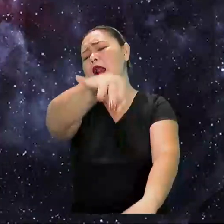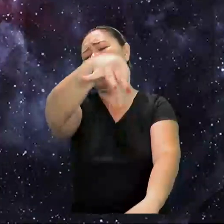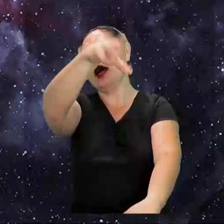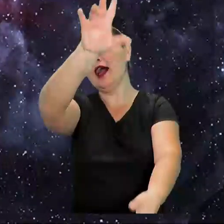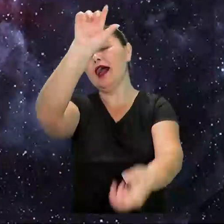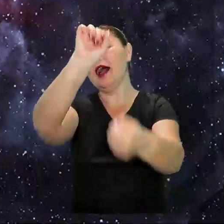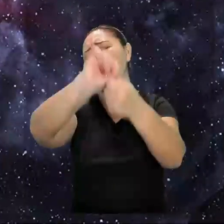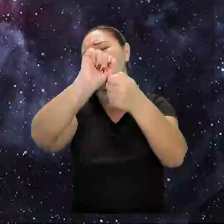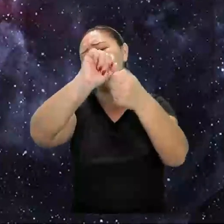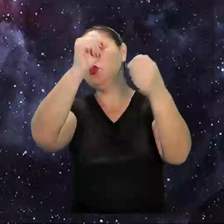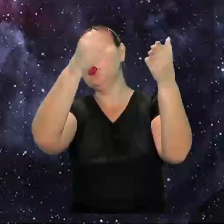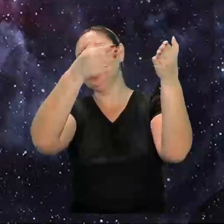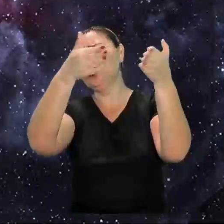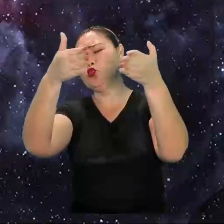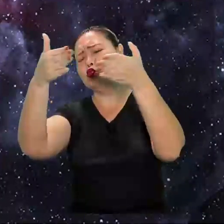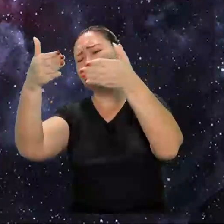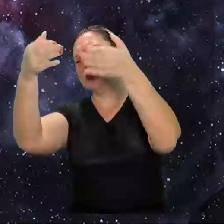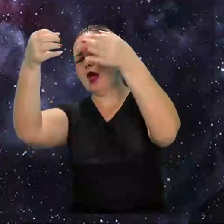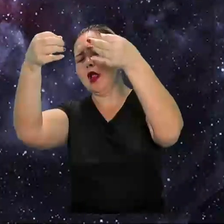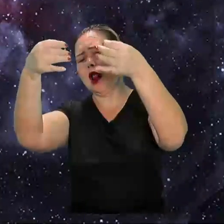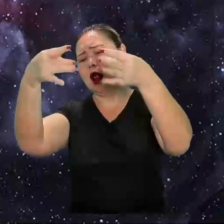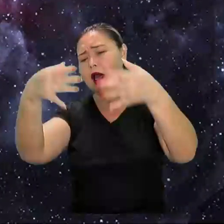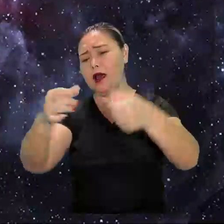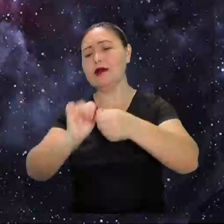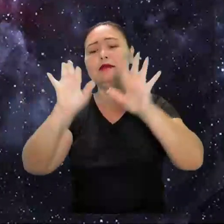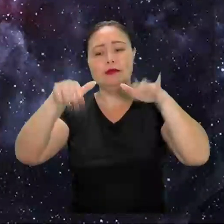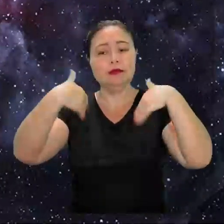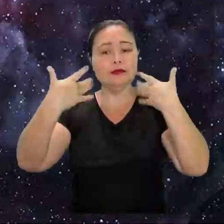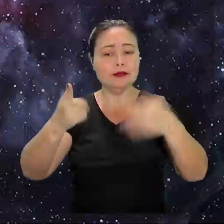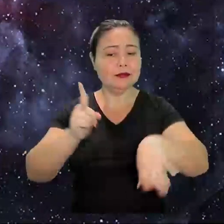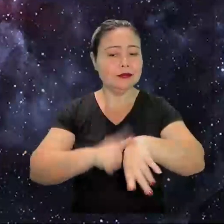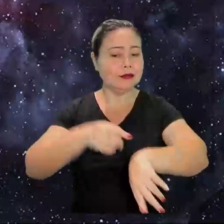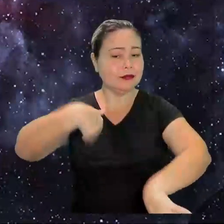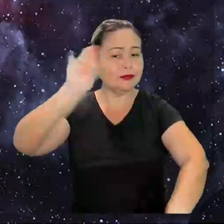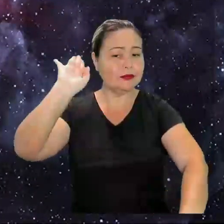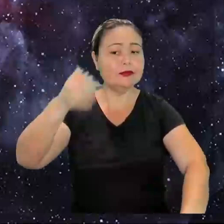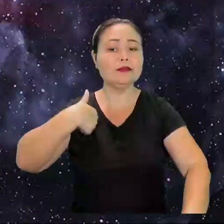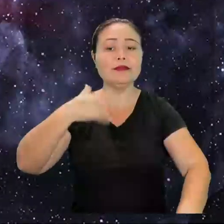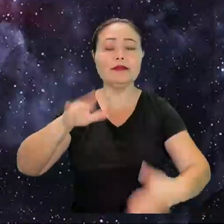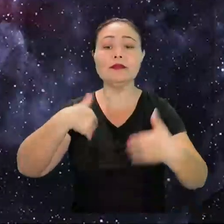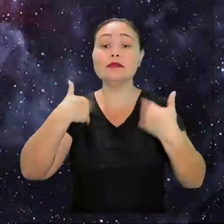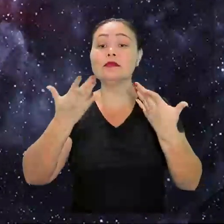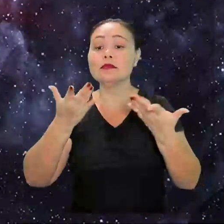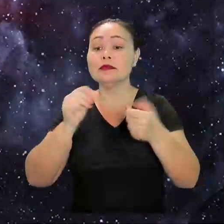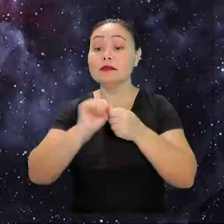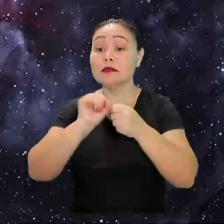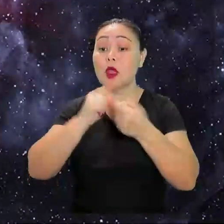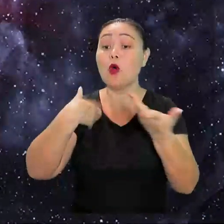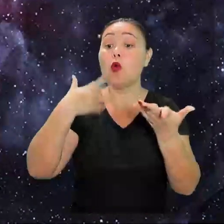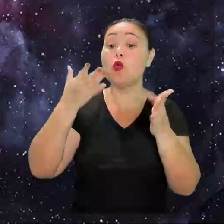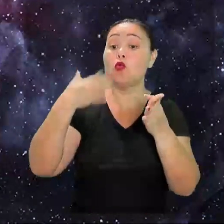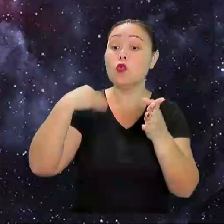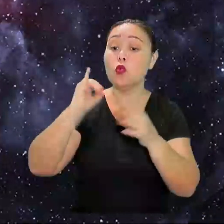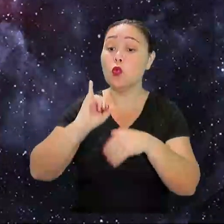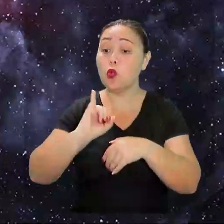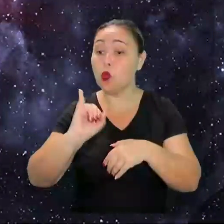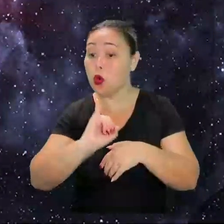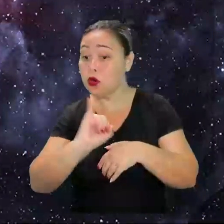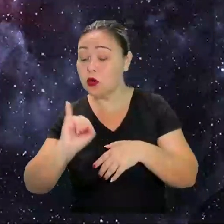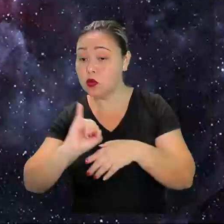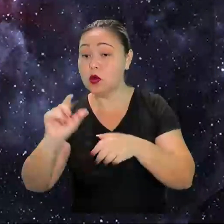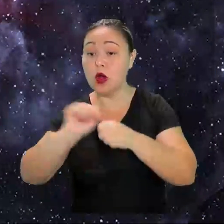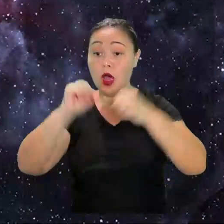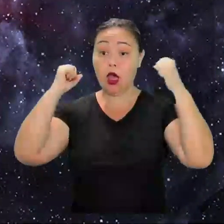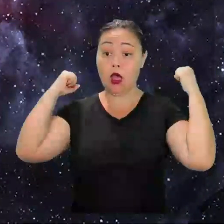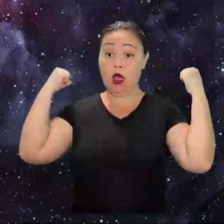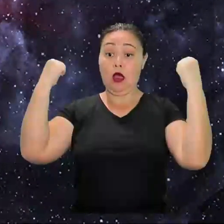conteúdo, né? Tintim por tintim, com certeza vai demandar mais tempo, tá certo? Quando o instrutor vai ensinar lá na academia, algum lugar,